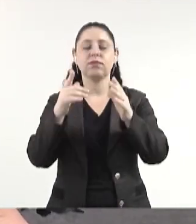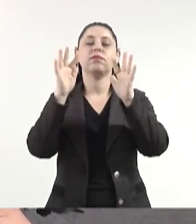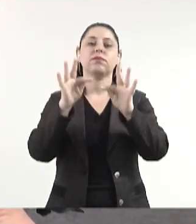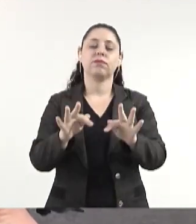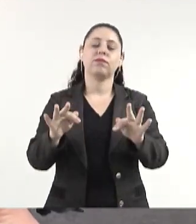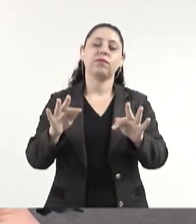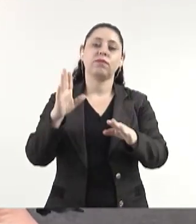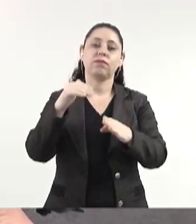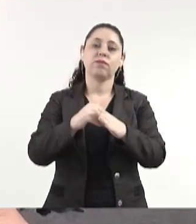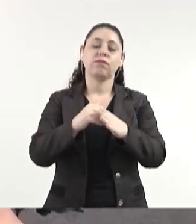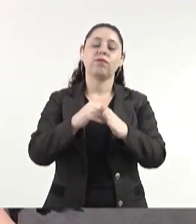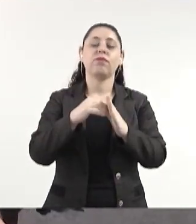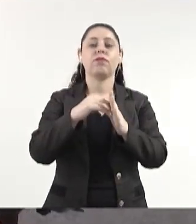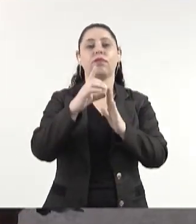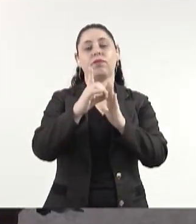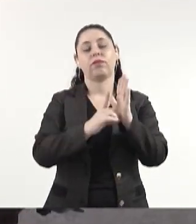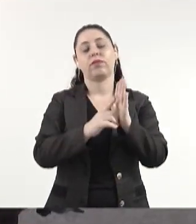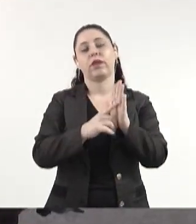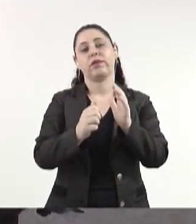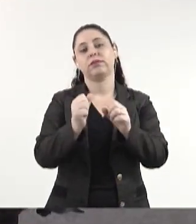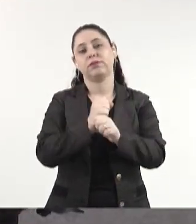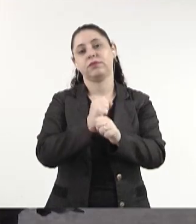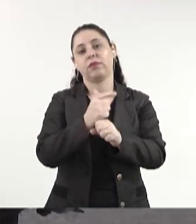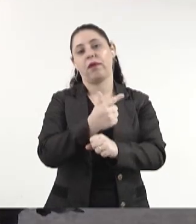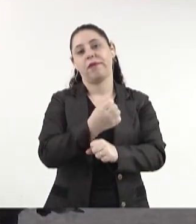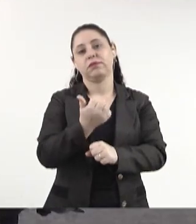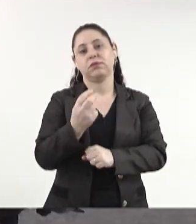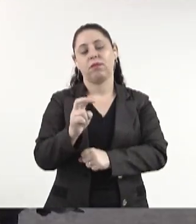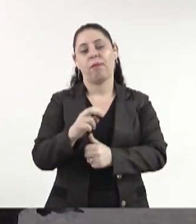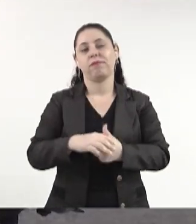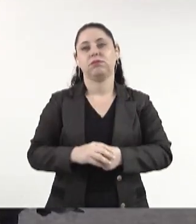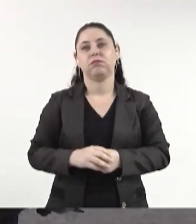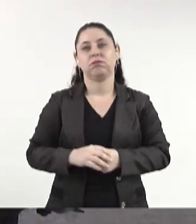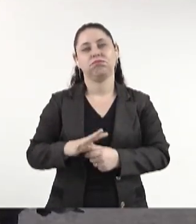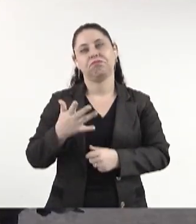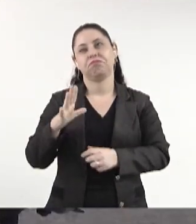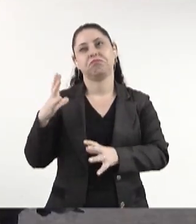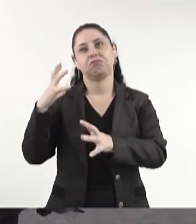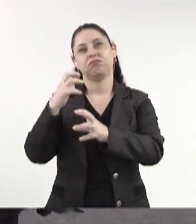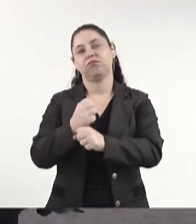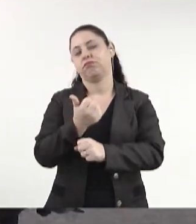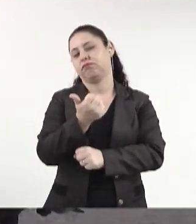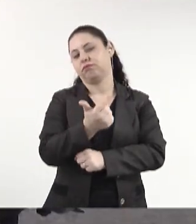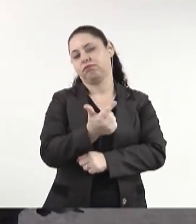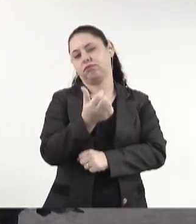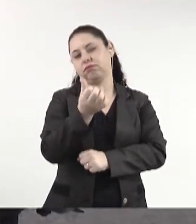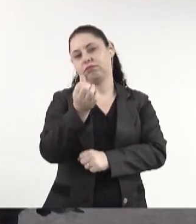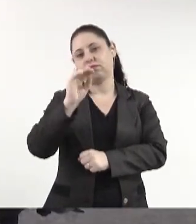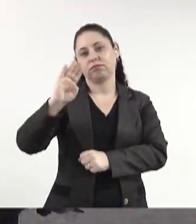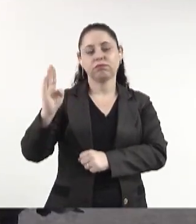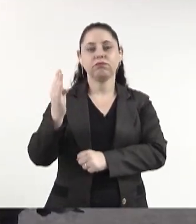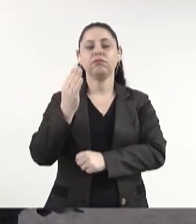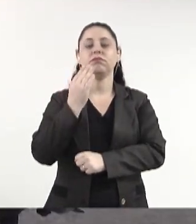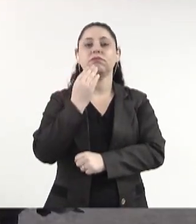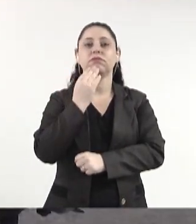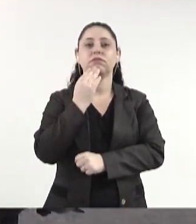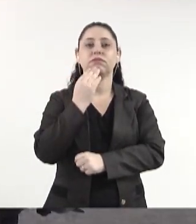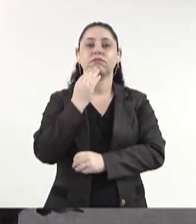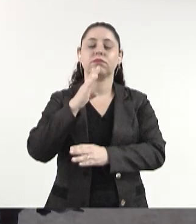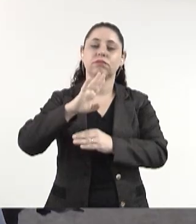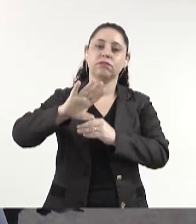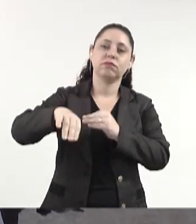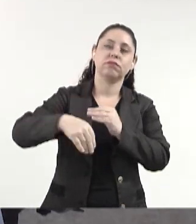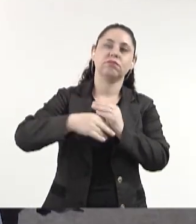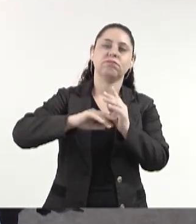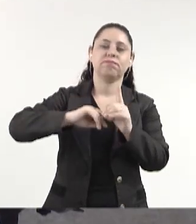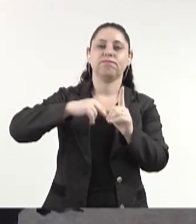definitivo para ser executado o orçamento no ano de 2025. É um orçamento de pouco mais de 26 bilhões, né? Num